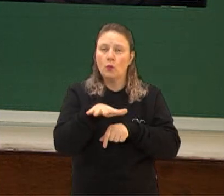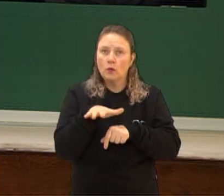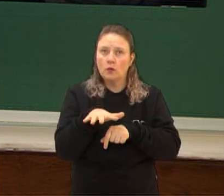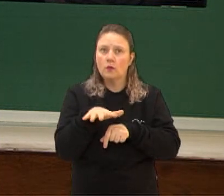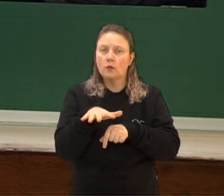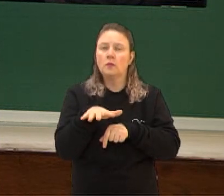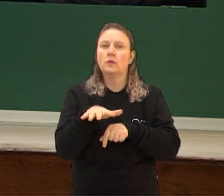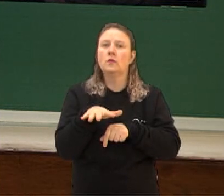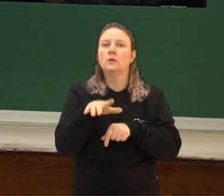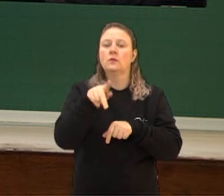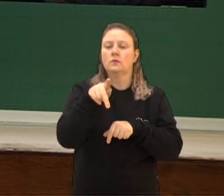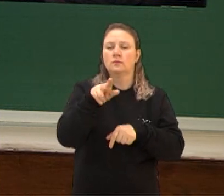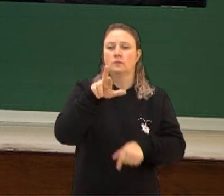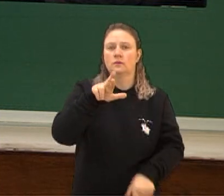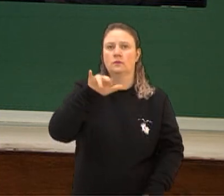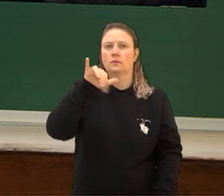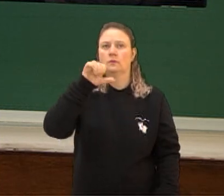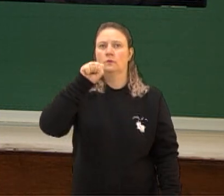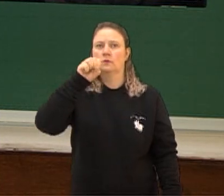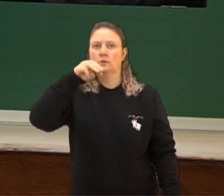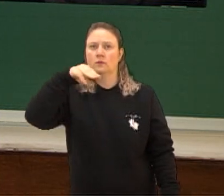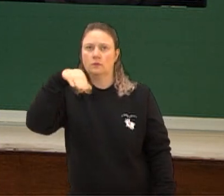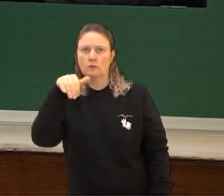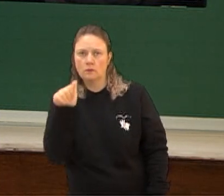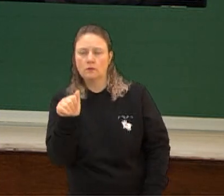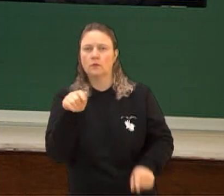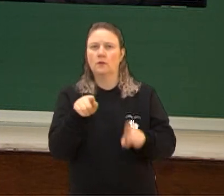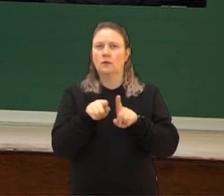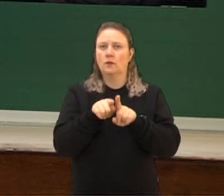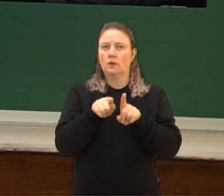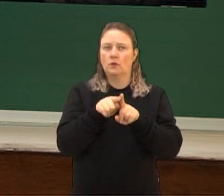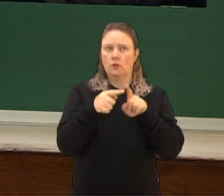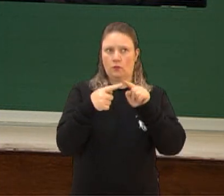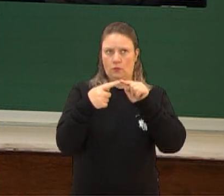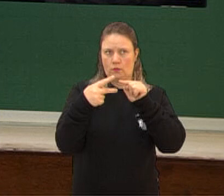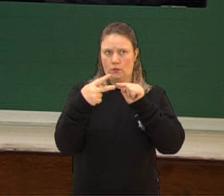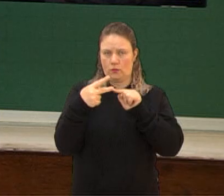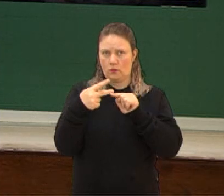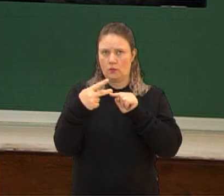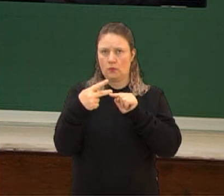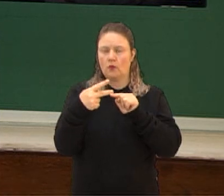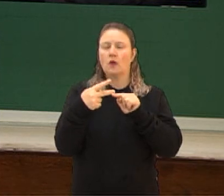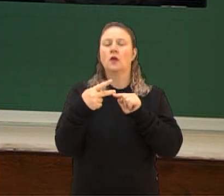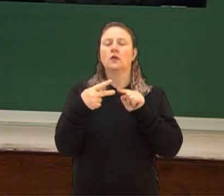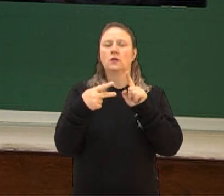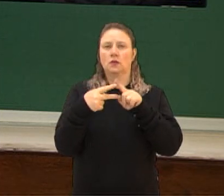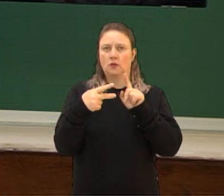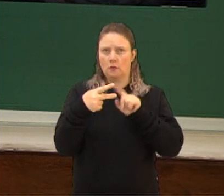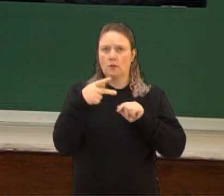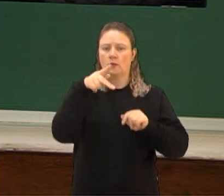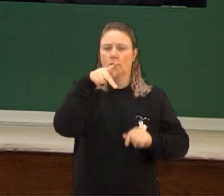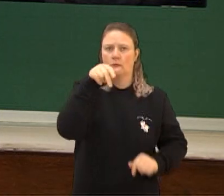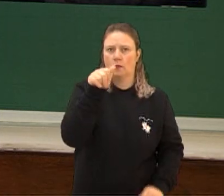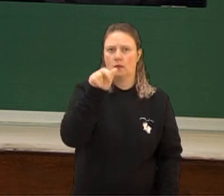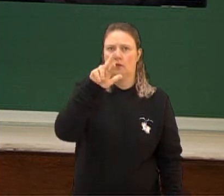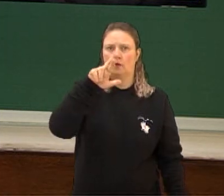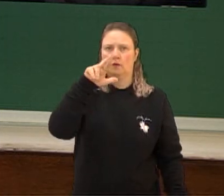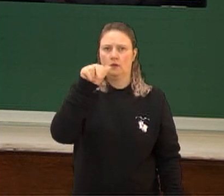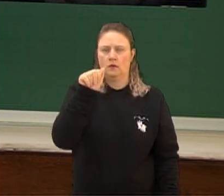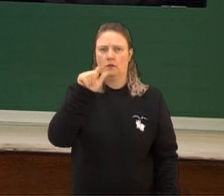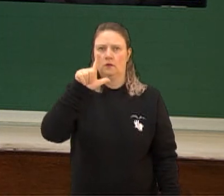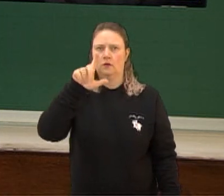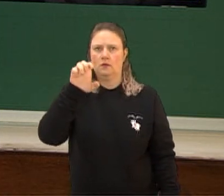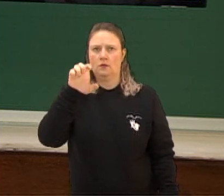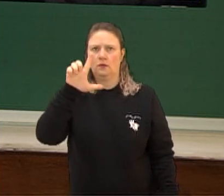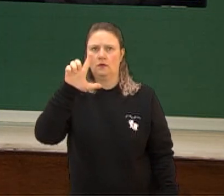prisma hexagonal. Inicialmente vimos lá do paralelepípedo, trabalhamos um pouquinho depois